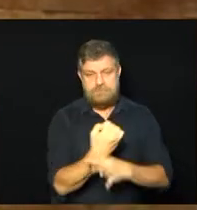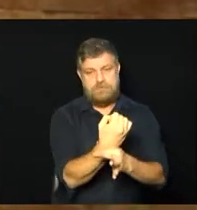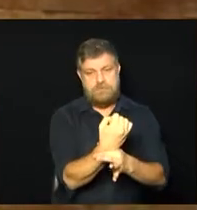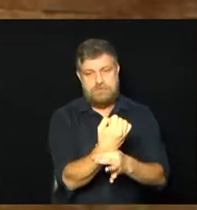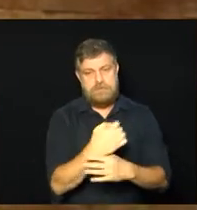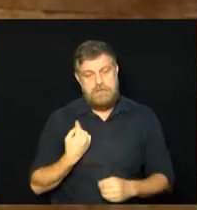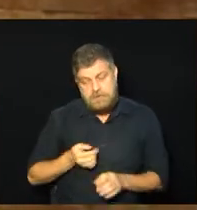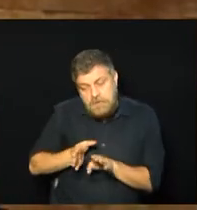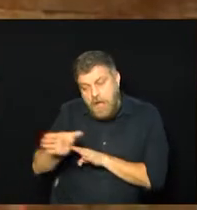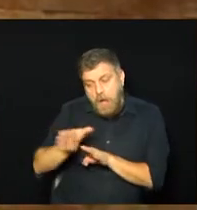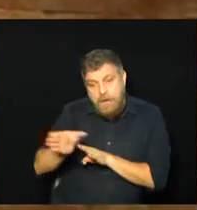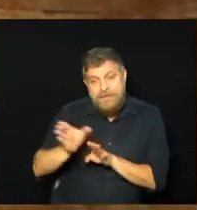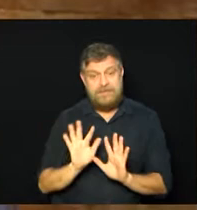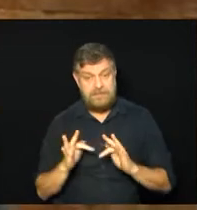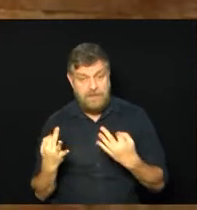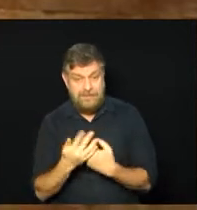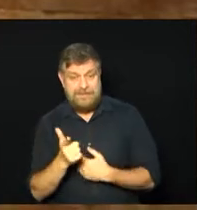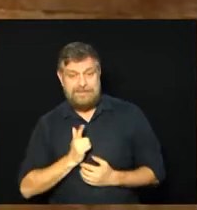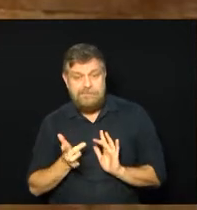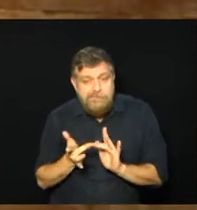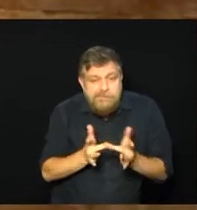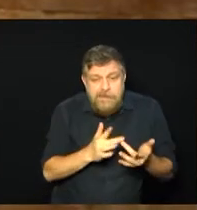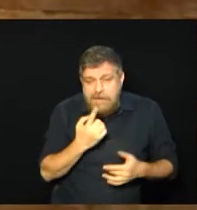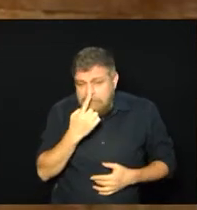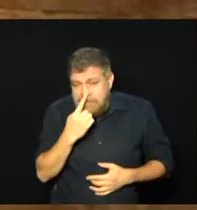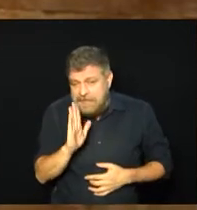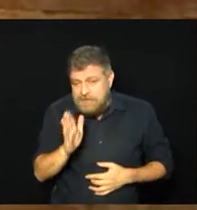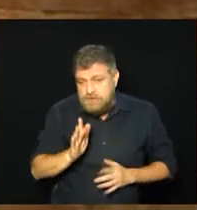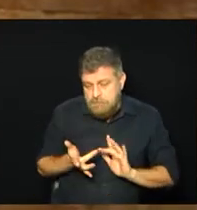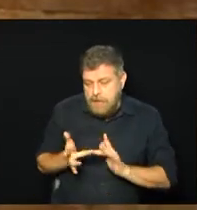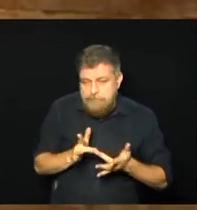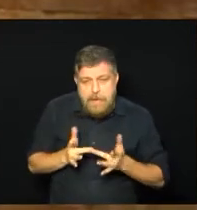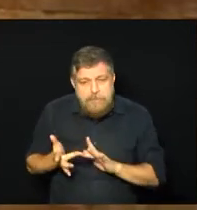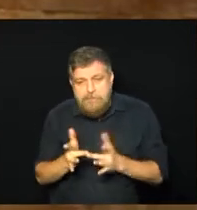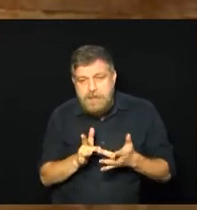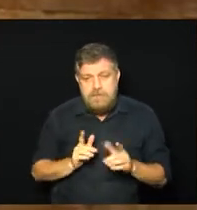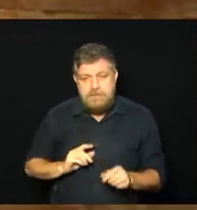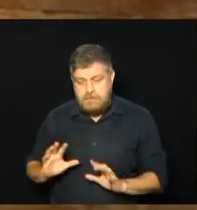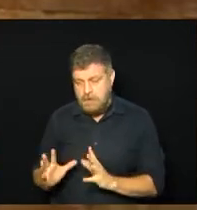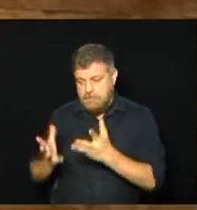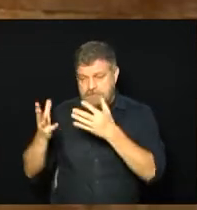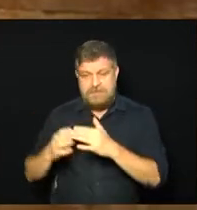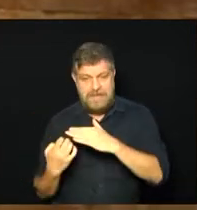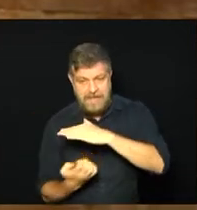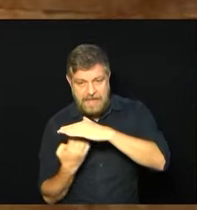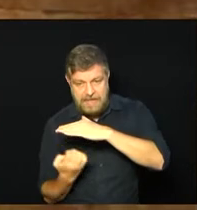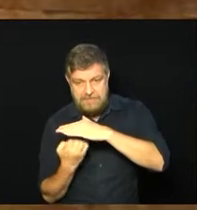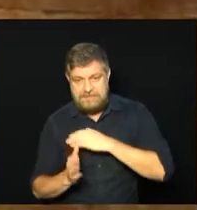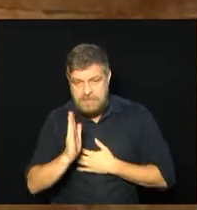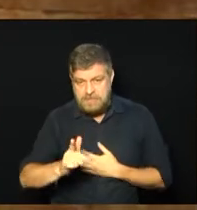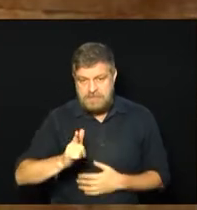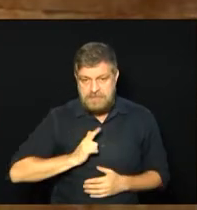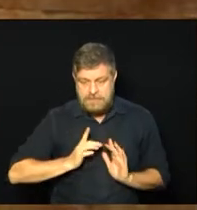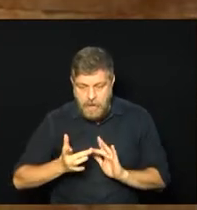gente recomenda é que as famílias que têm mais proximidade, que já estão tendo um convívio social junto, que confraternizem, o pessoal da empresa que já está tendo